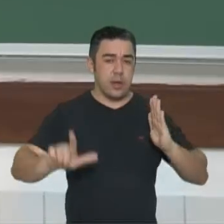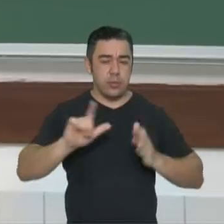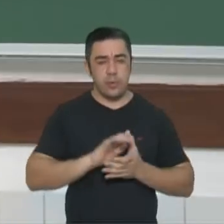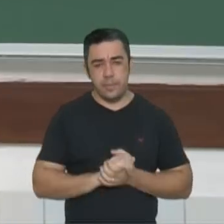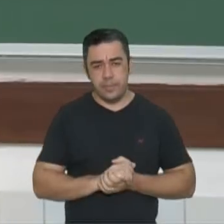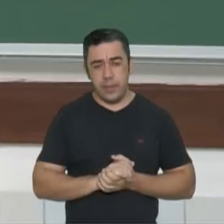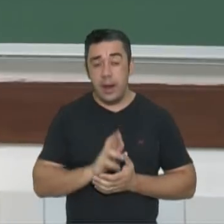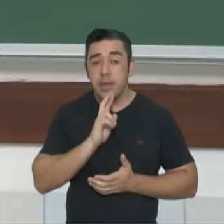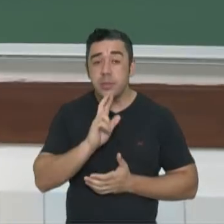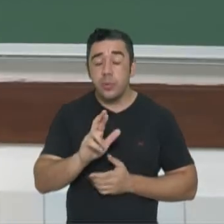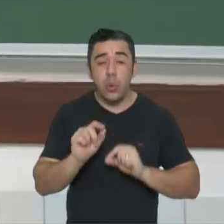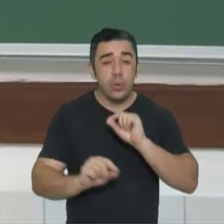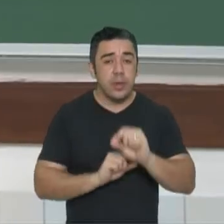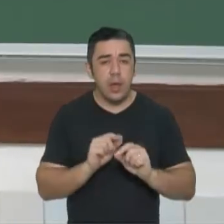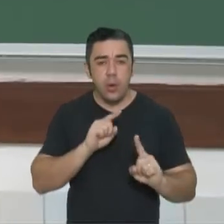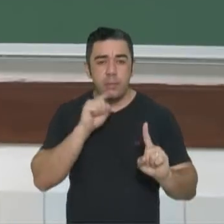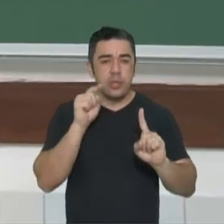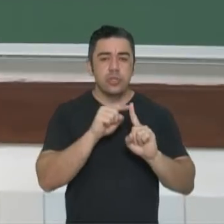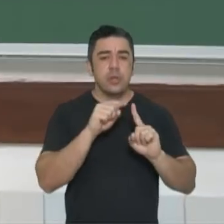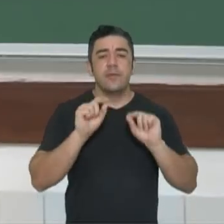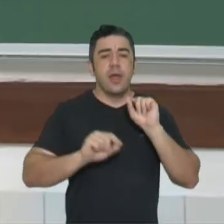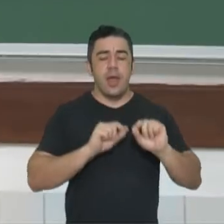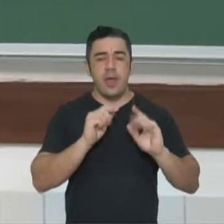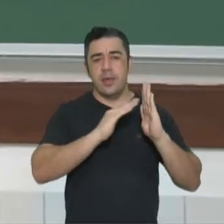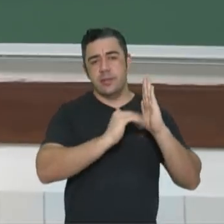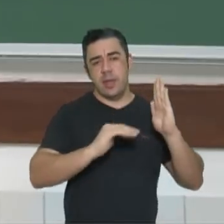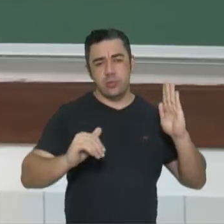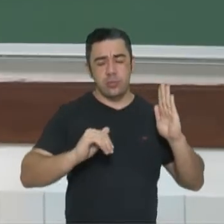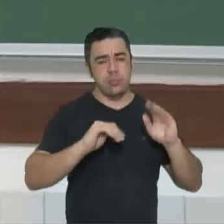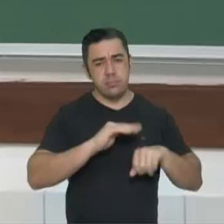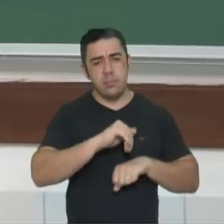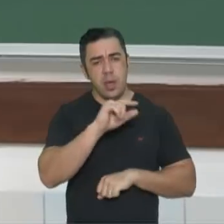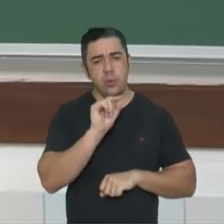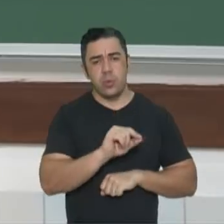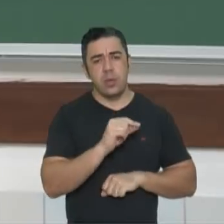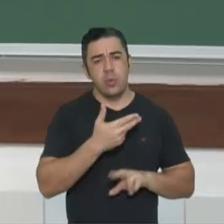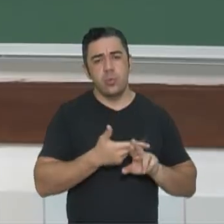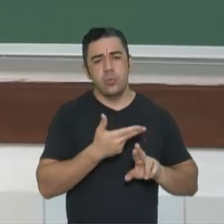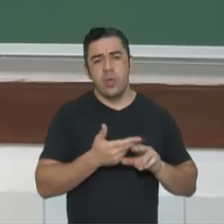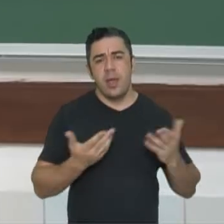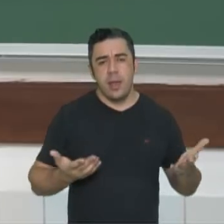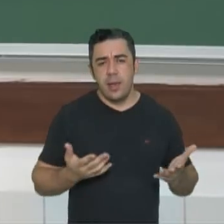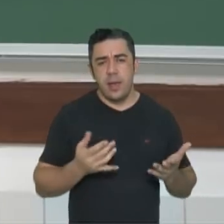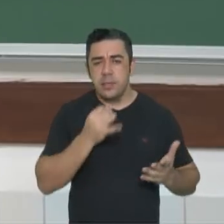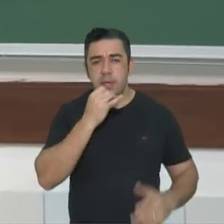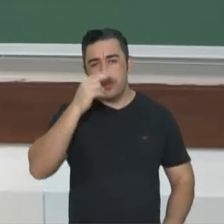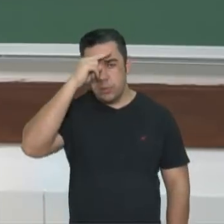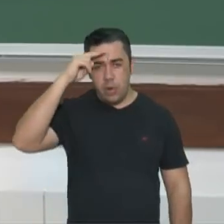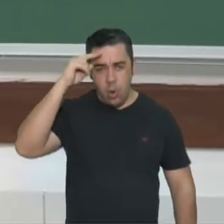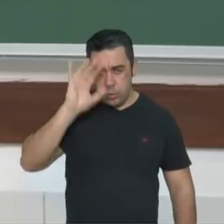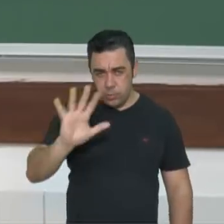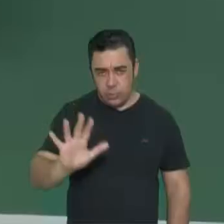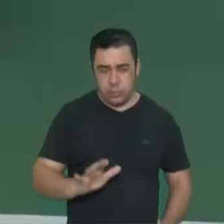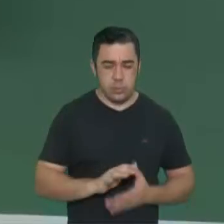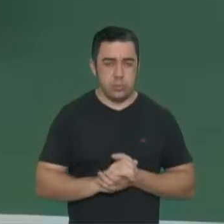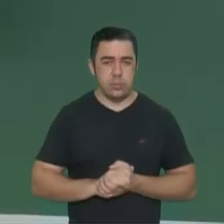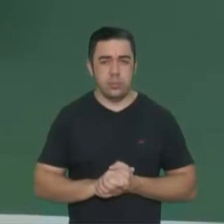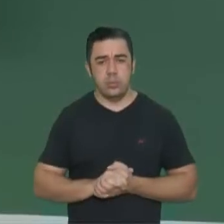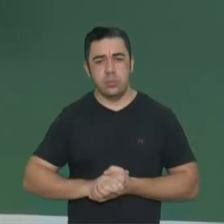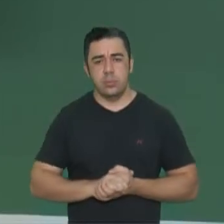ele disse claramente que aqui o objetivo é mais estético do que eventualmente estereotipar alguma coisa.